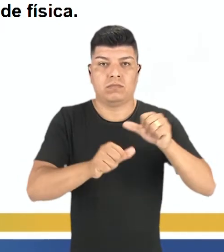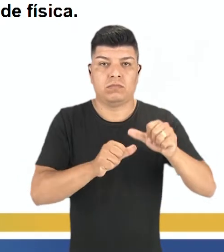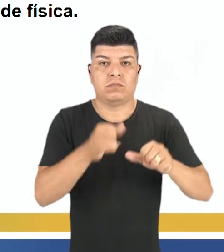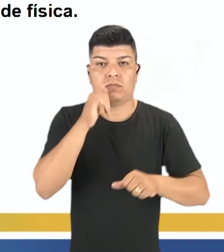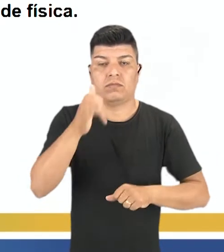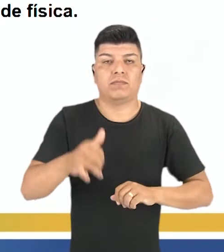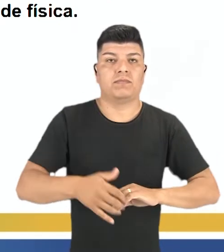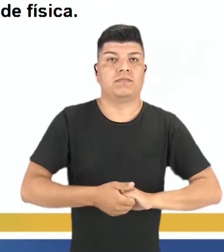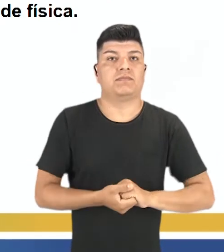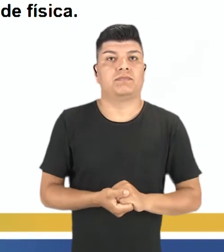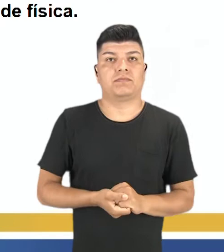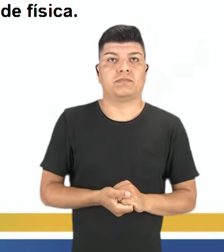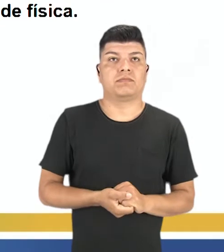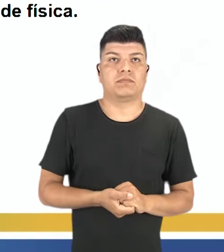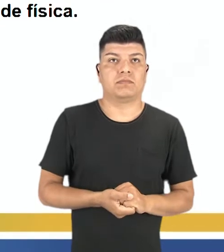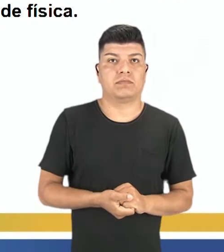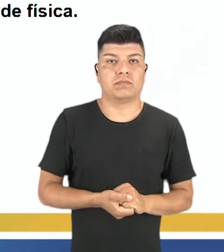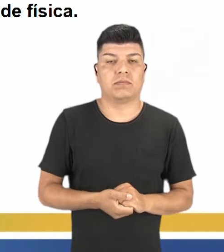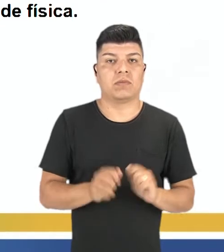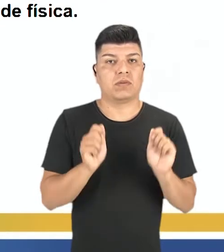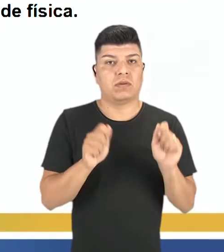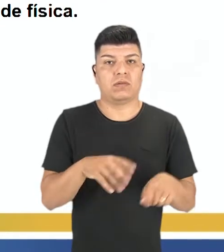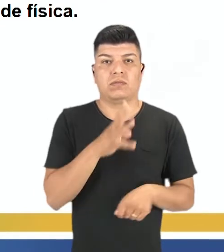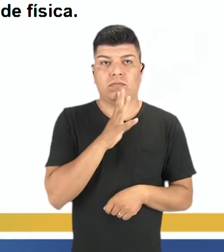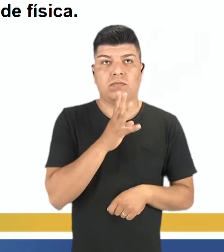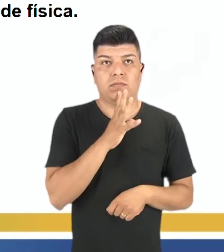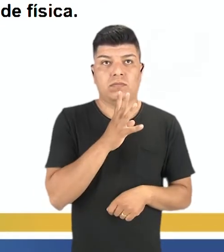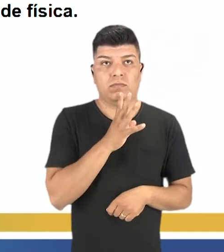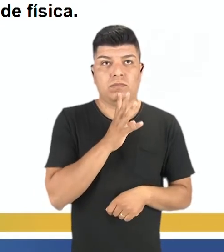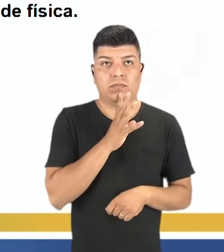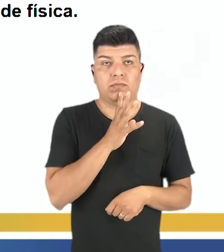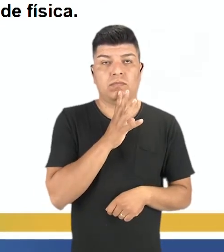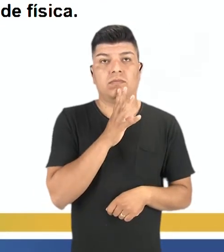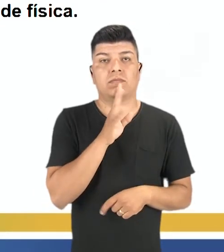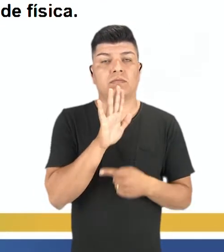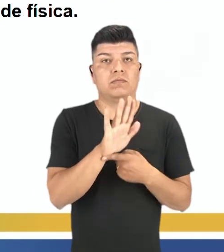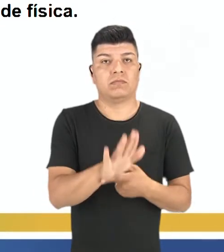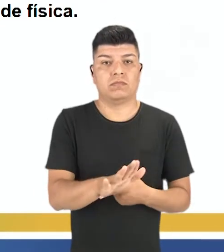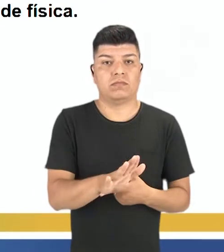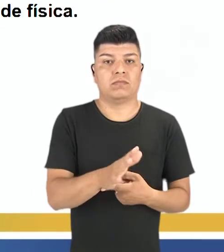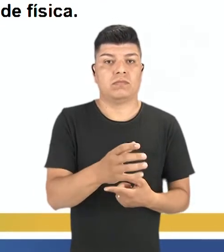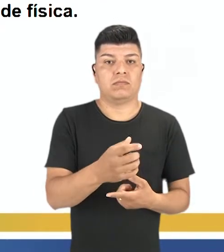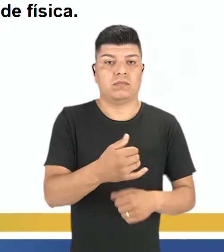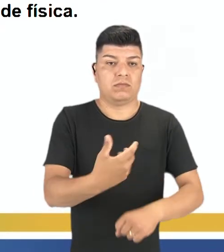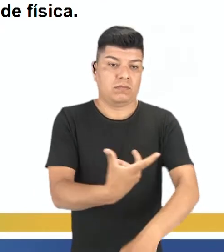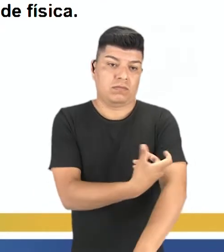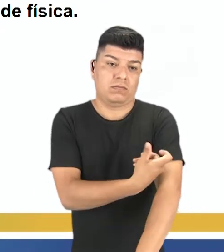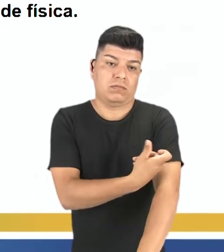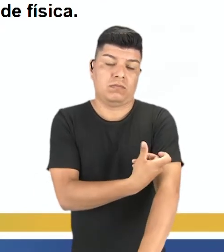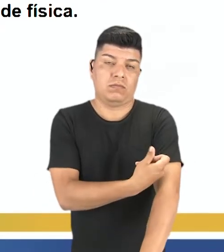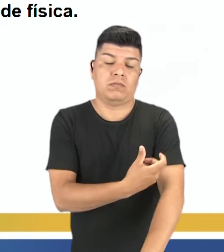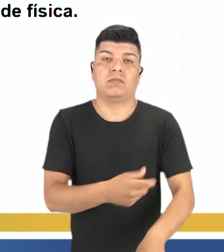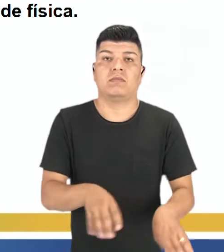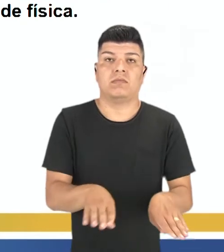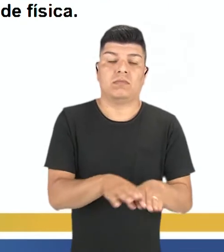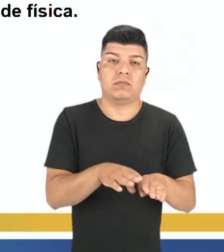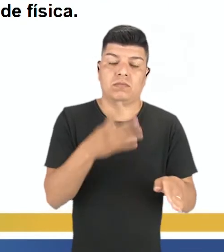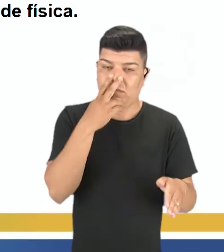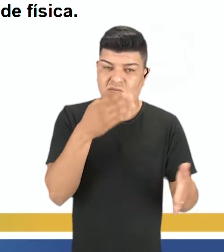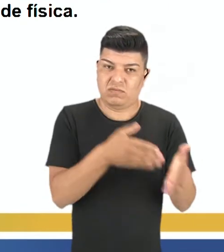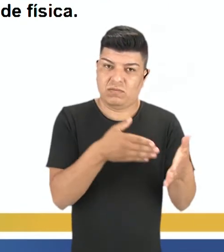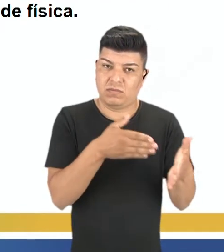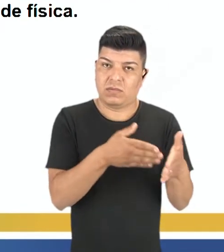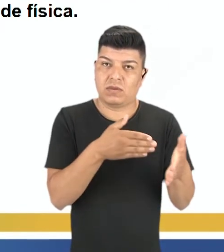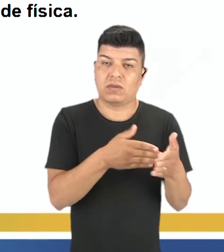Tá? Ela também pode ser reconhecida como síndrome da resistência à insulina. Lembrando que a resistência à insulina é